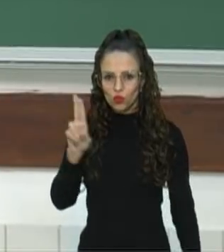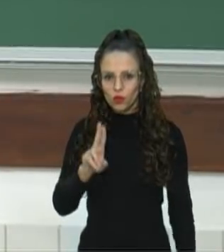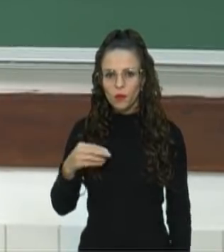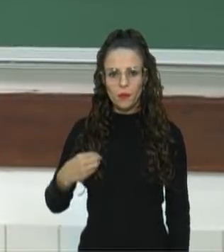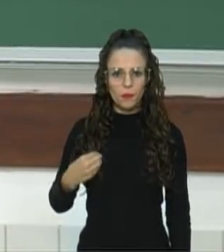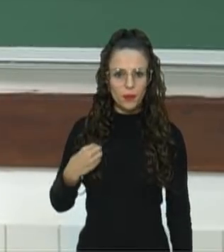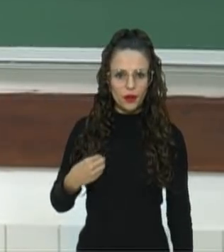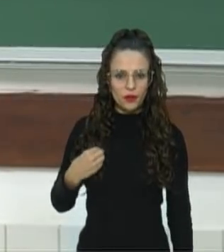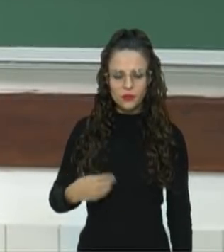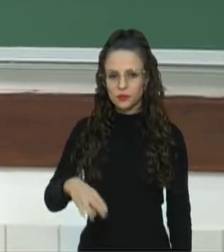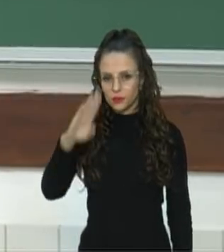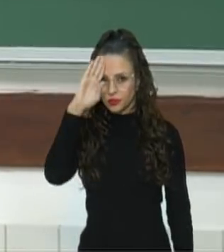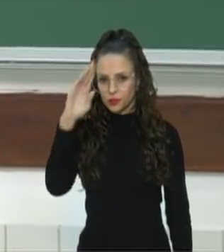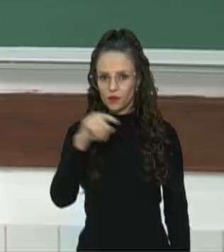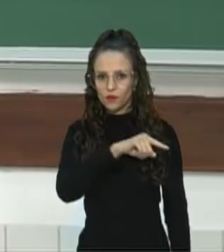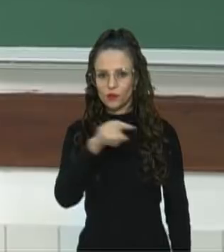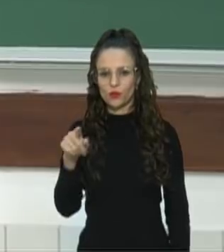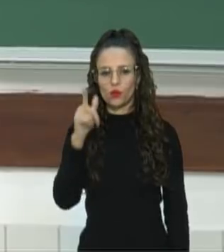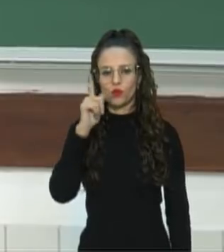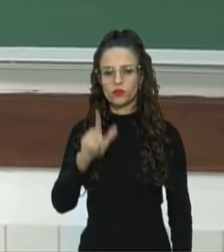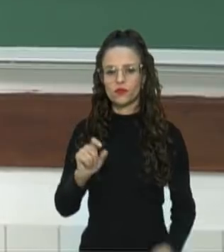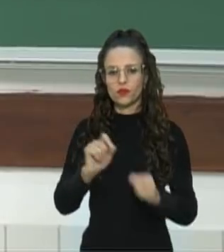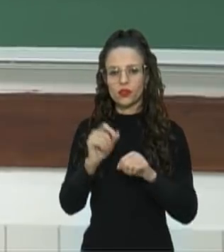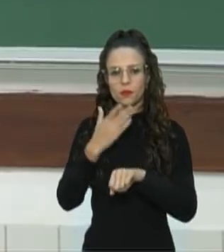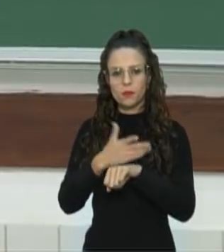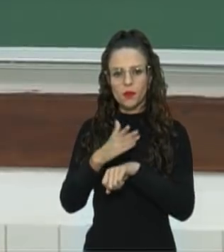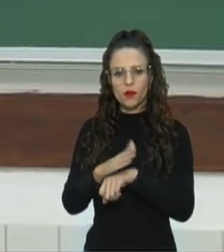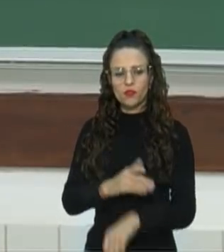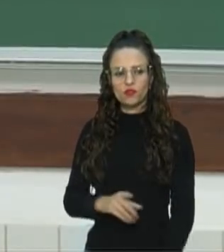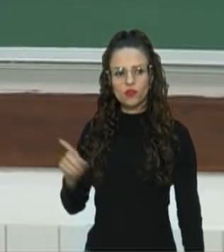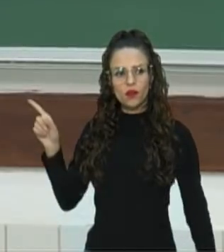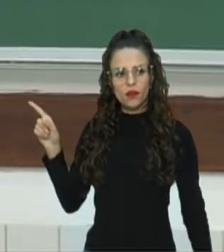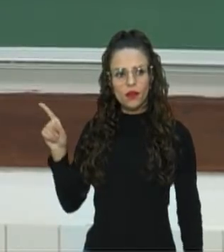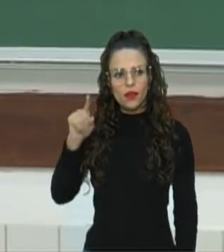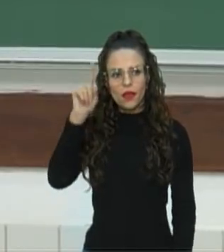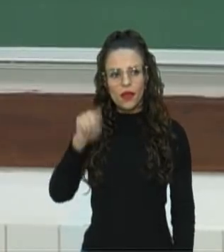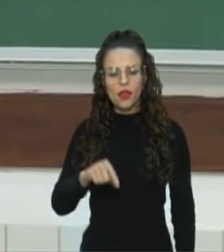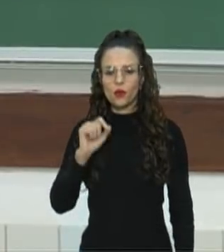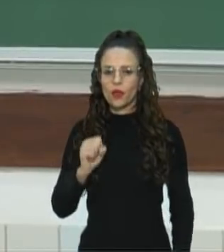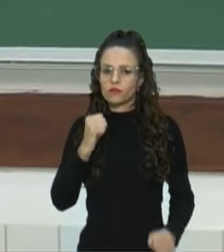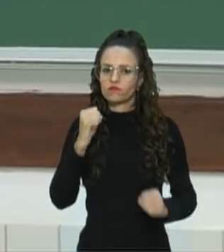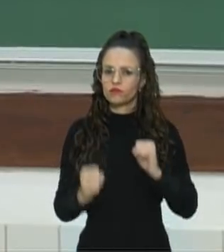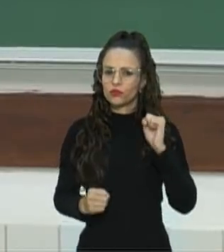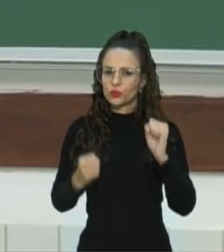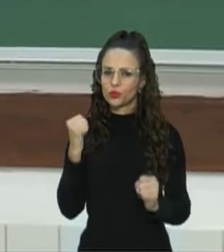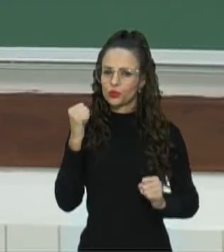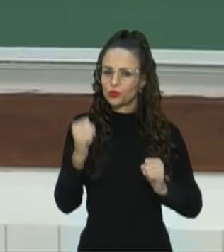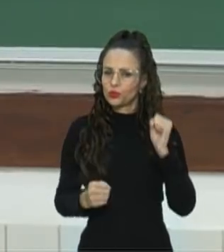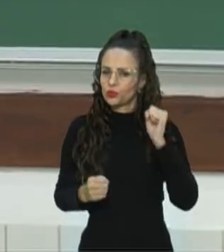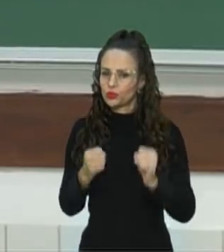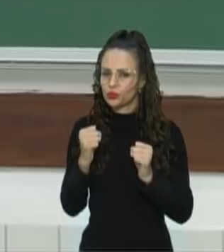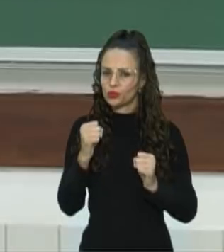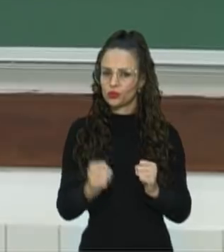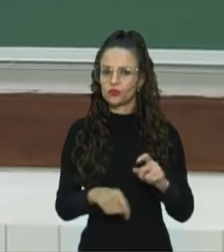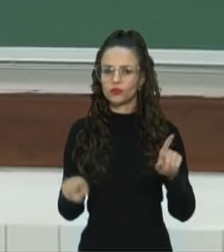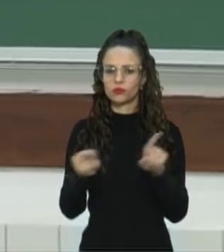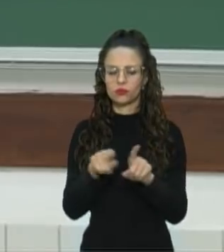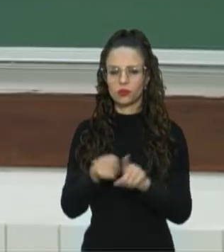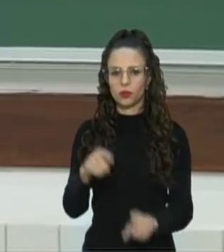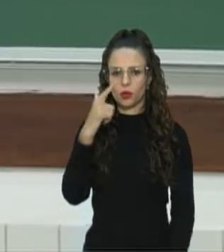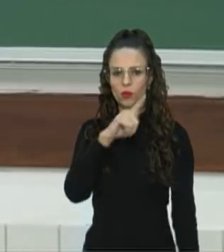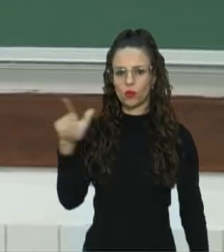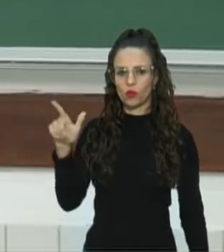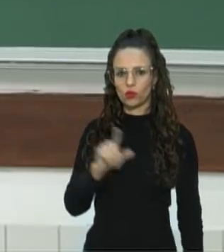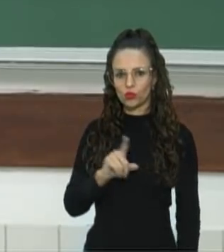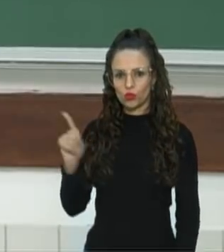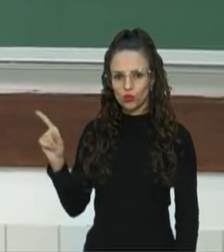presença fundamental, né? Para que você consiga realizar essa prática, que é dentro da corrida de orientação. E a outra atividade também,